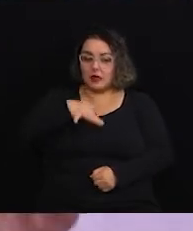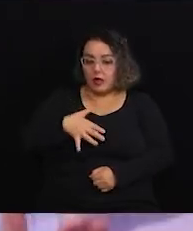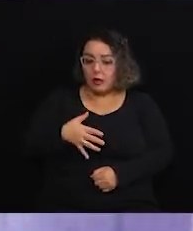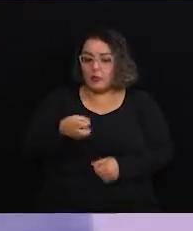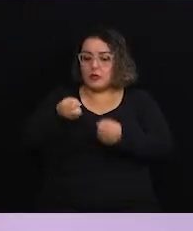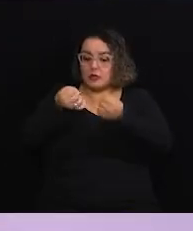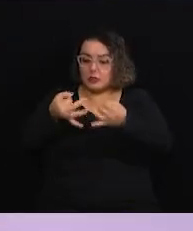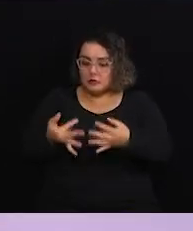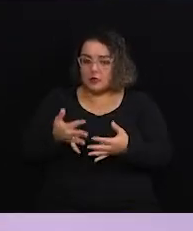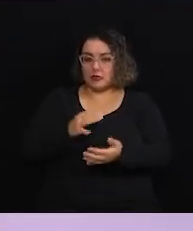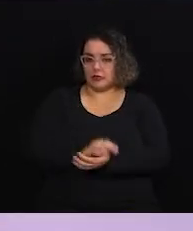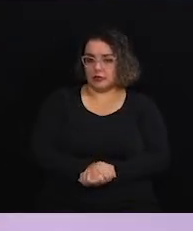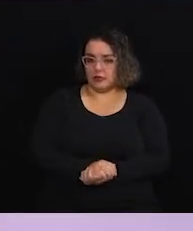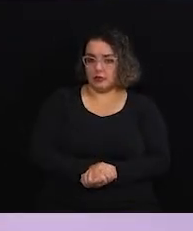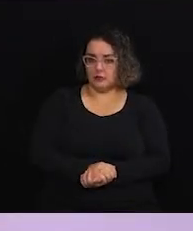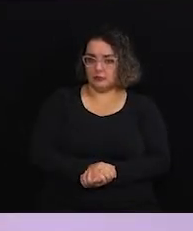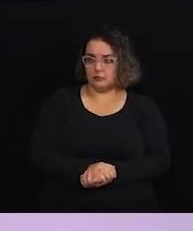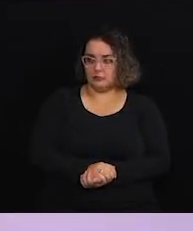para ter orientação?